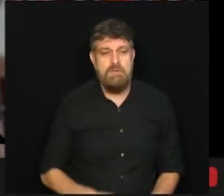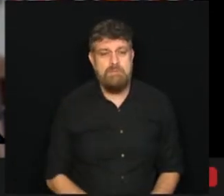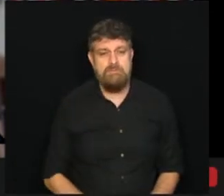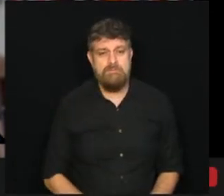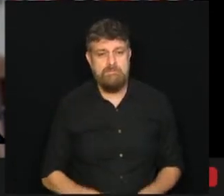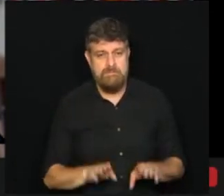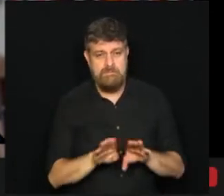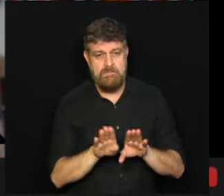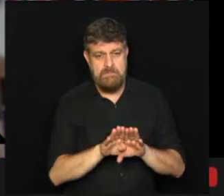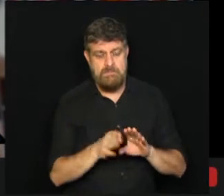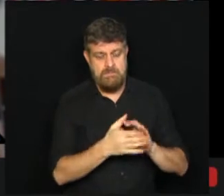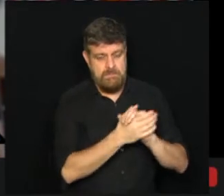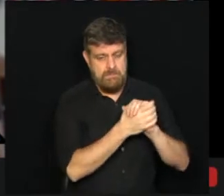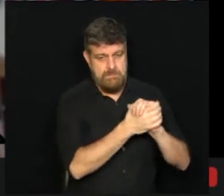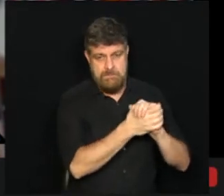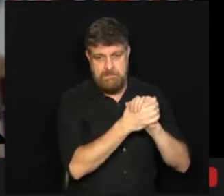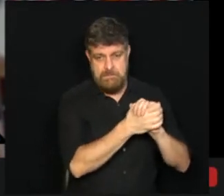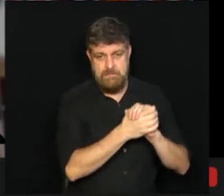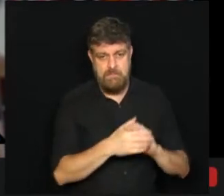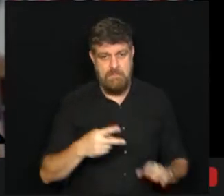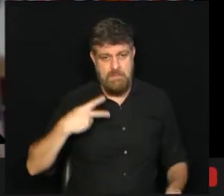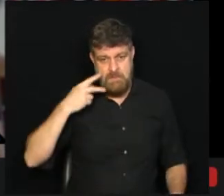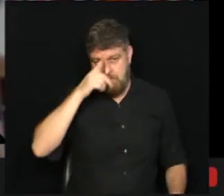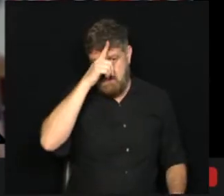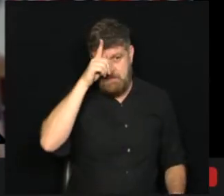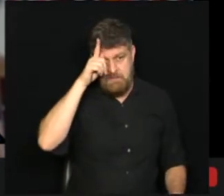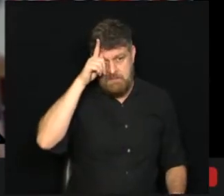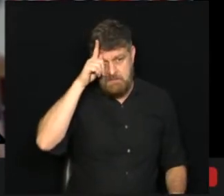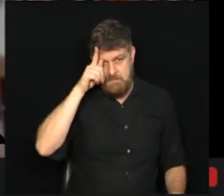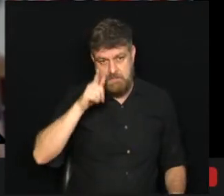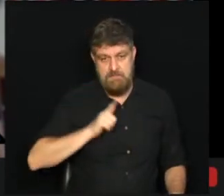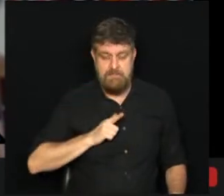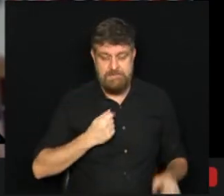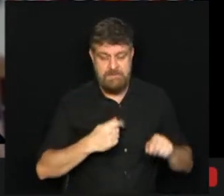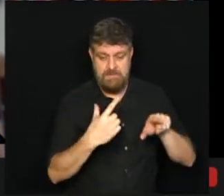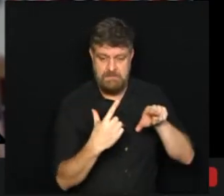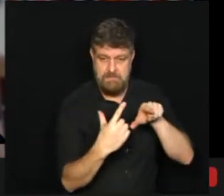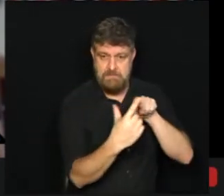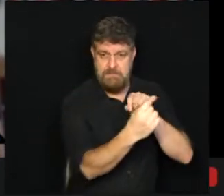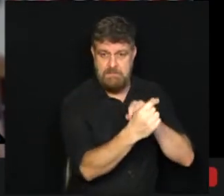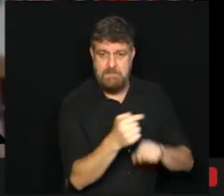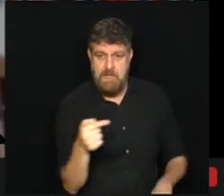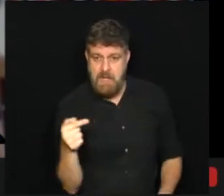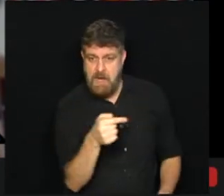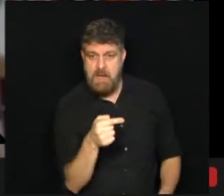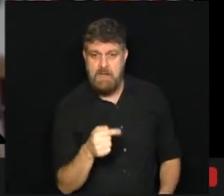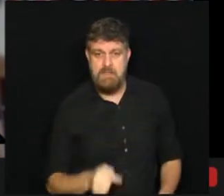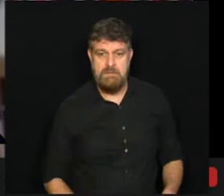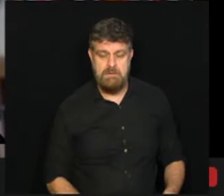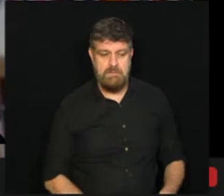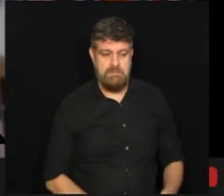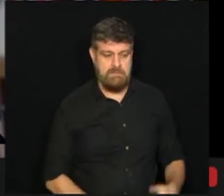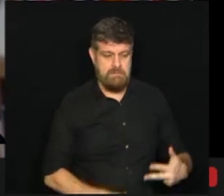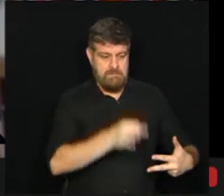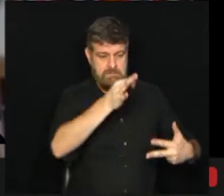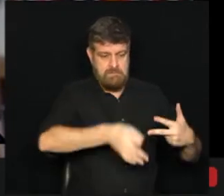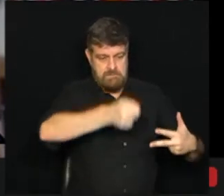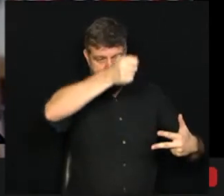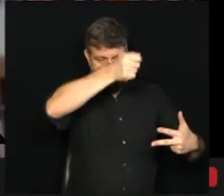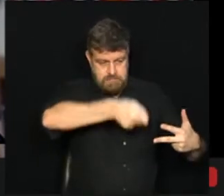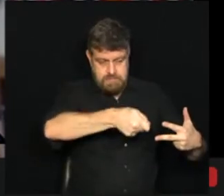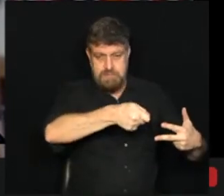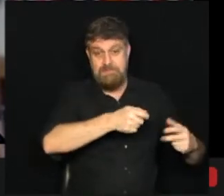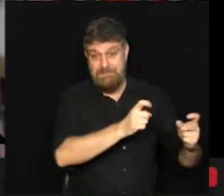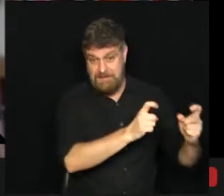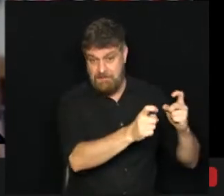Também deixo minha saudação ao vereador Gustavo Peta, que teve que se retirar para essa reunião com a Promotoria de Justiça. Cumprimento aqui o